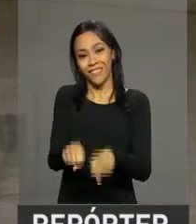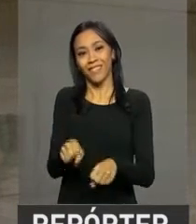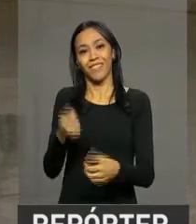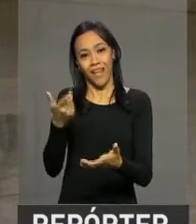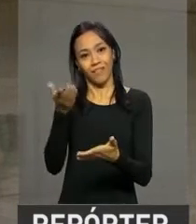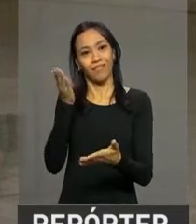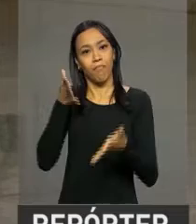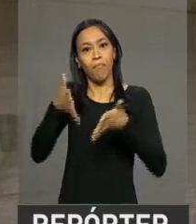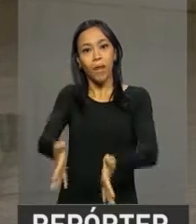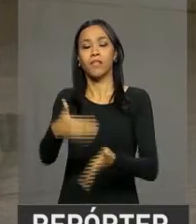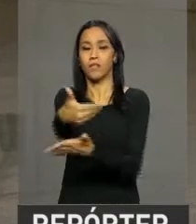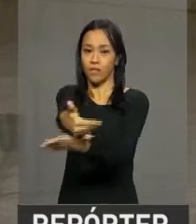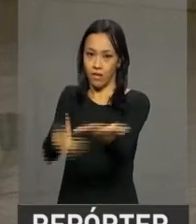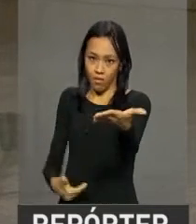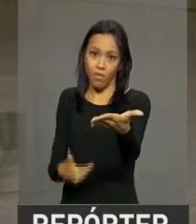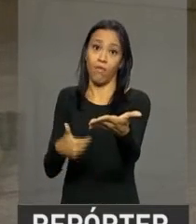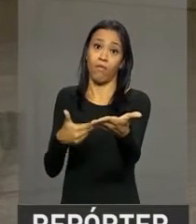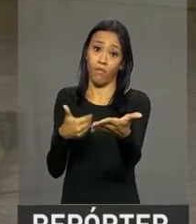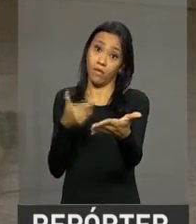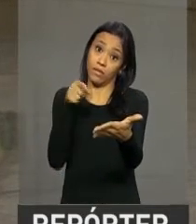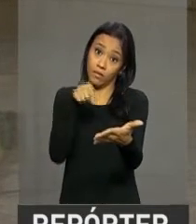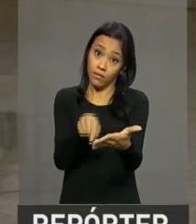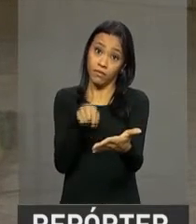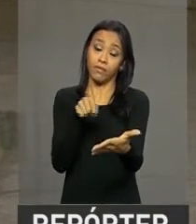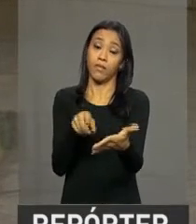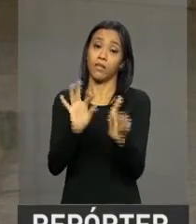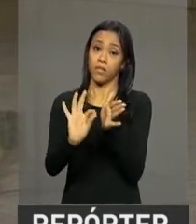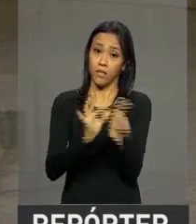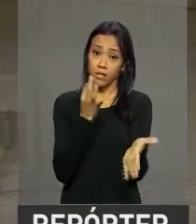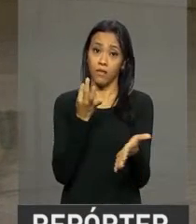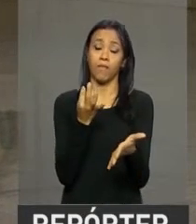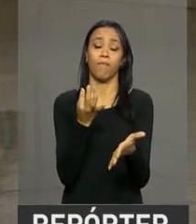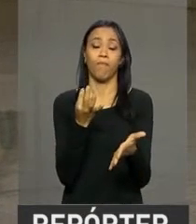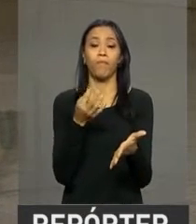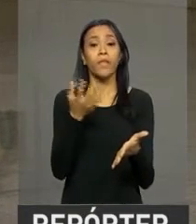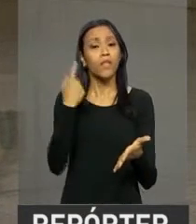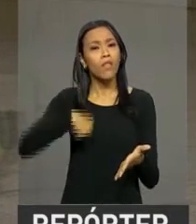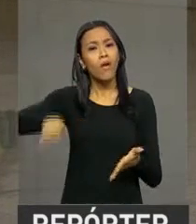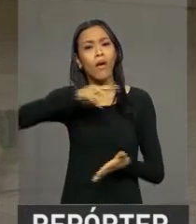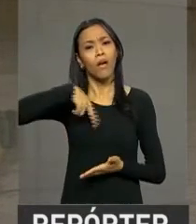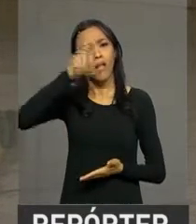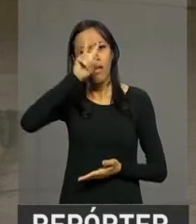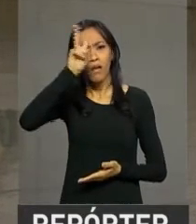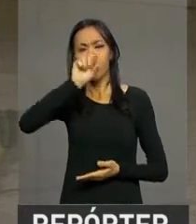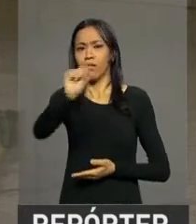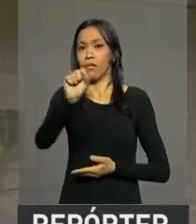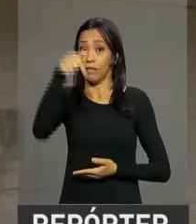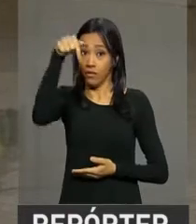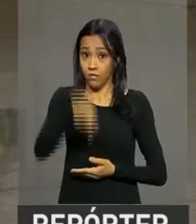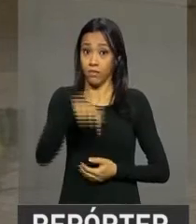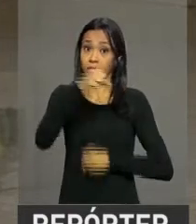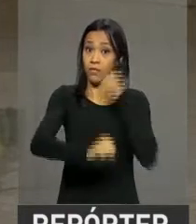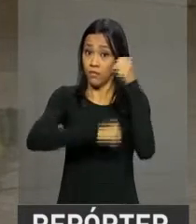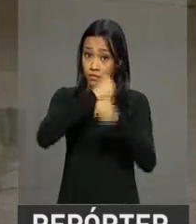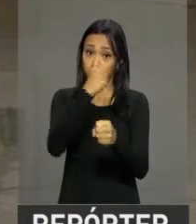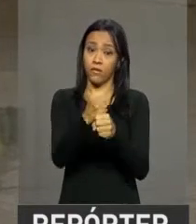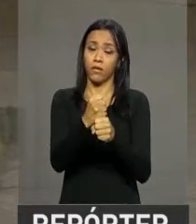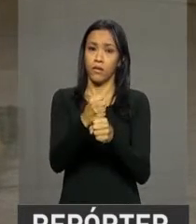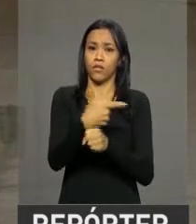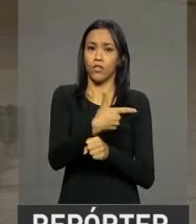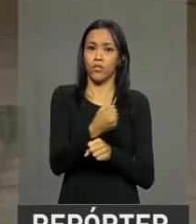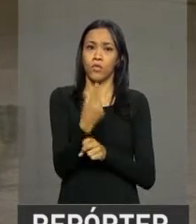confirmação que é feita a confirmação aí da inscrição a gente lembra também que este ano na edição de